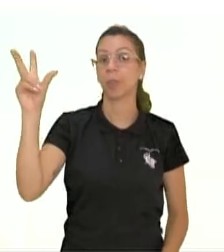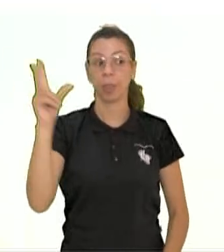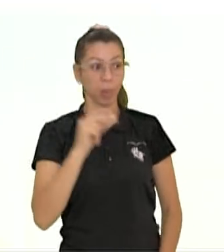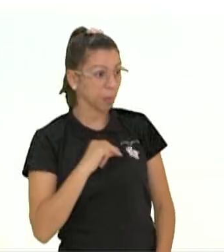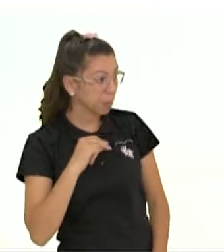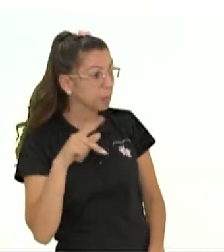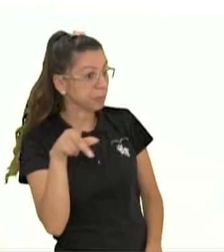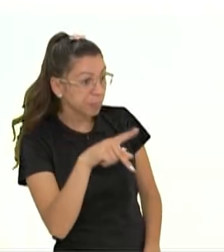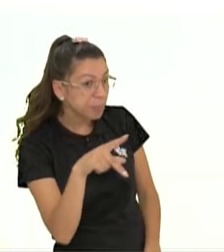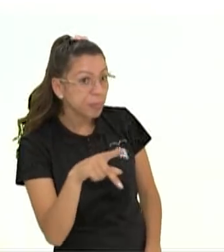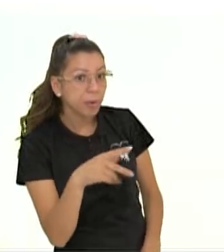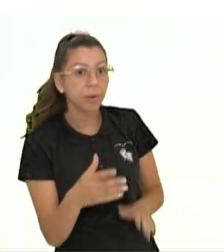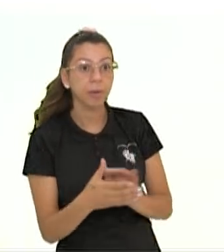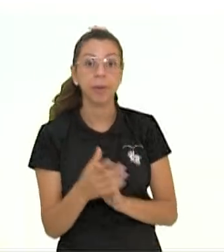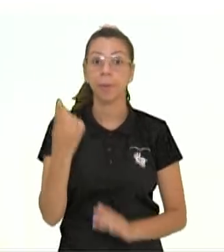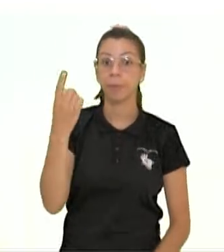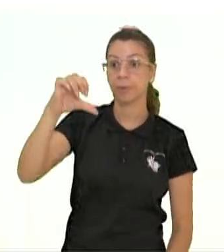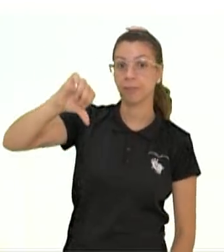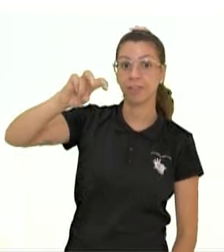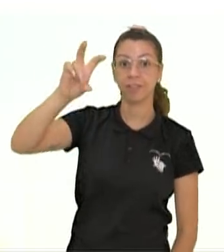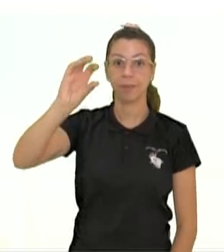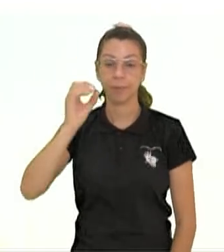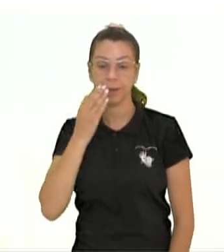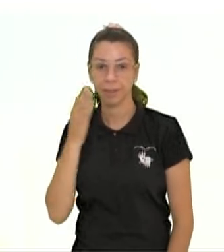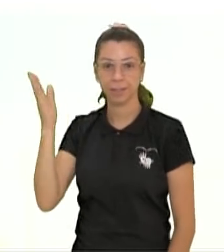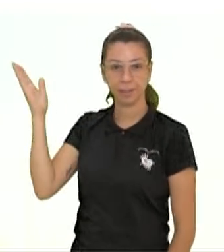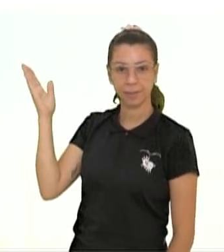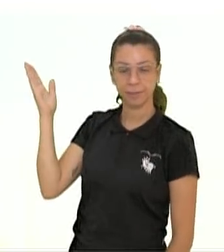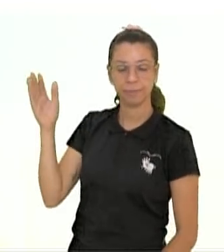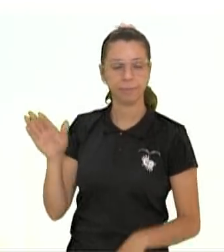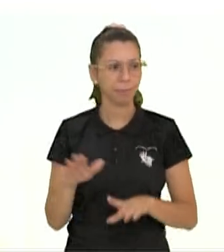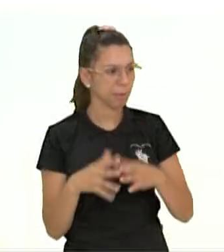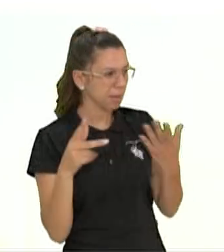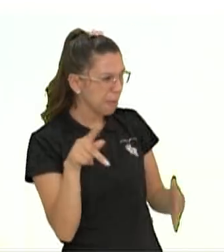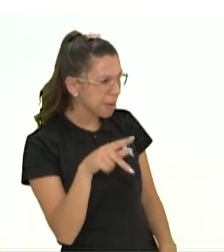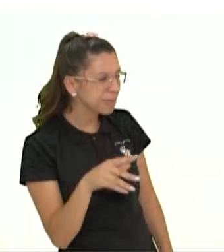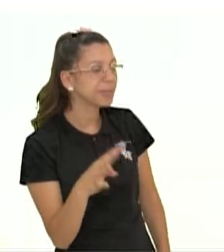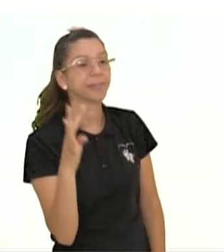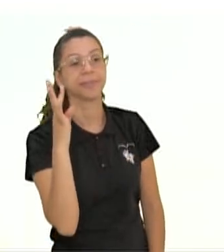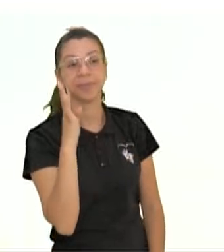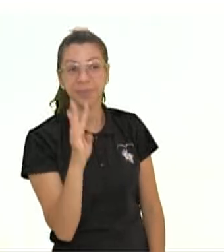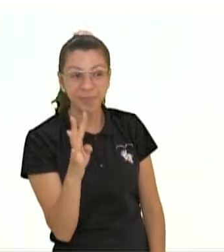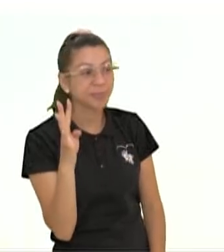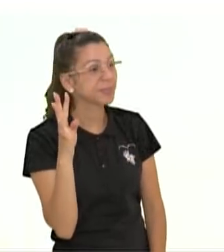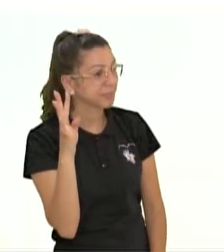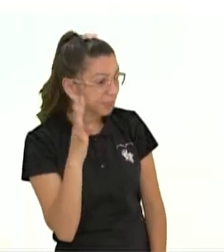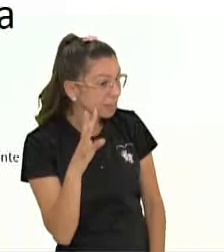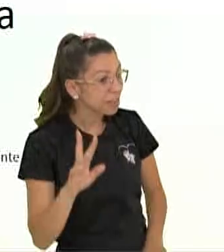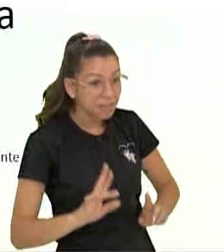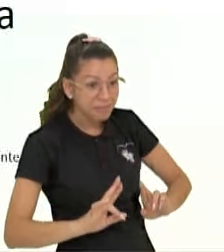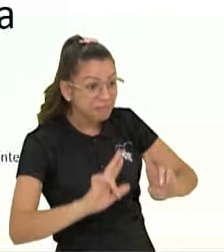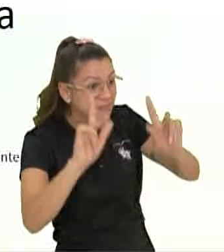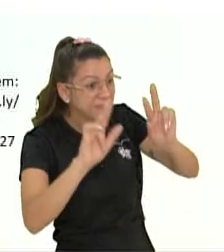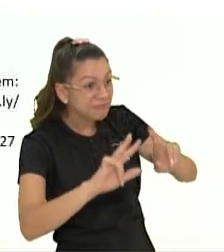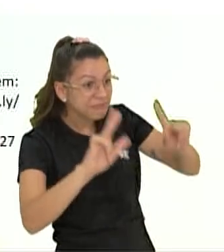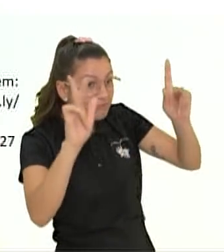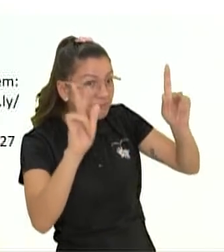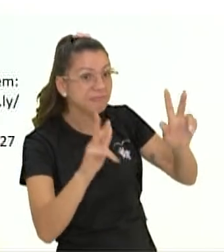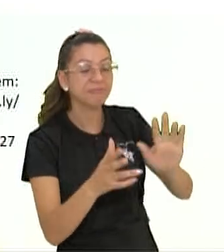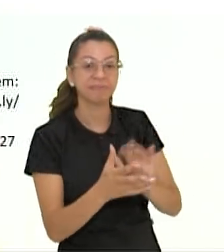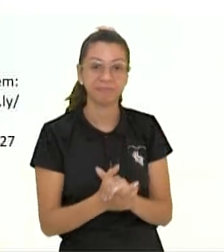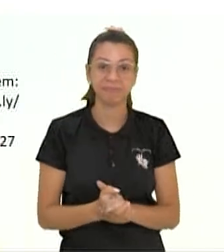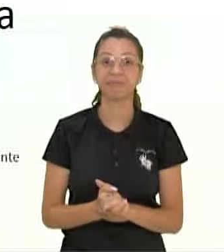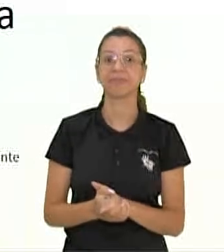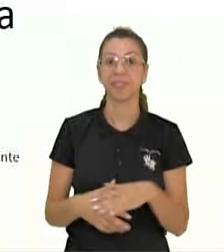professor! Só que em 1950. Professor, que bacana! Era muito diferente, professor.